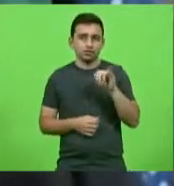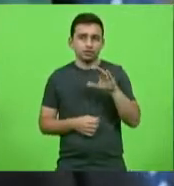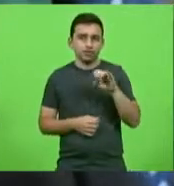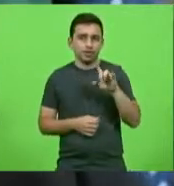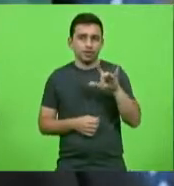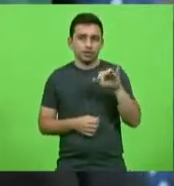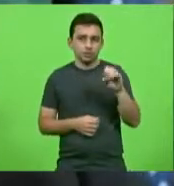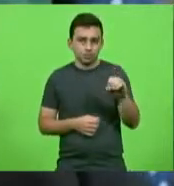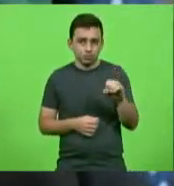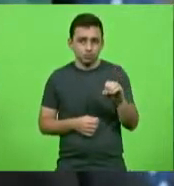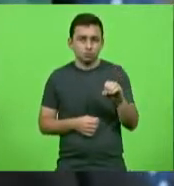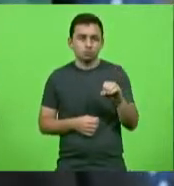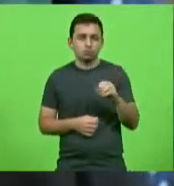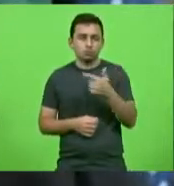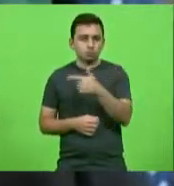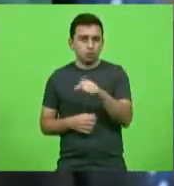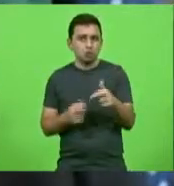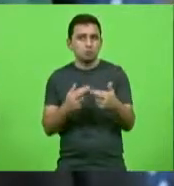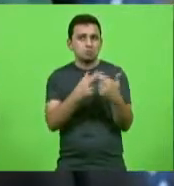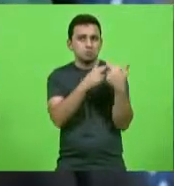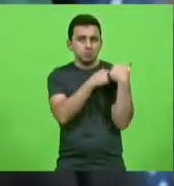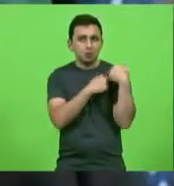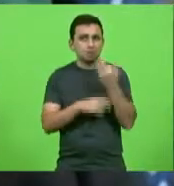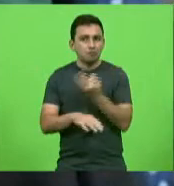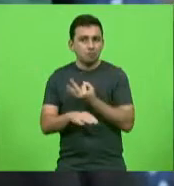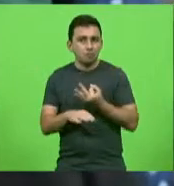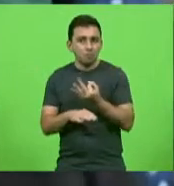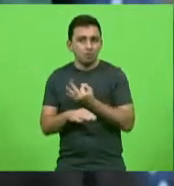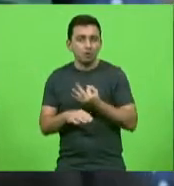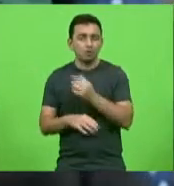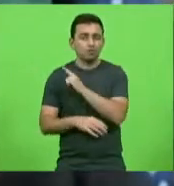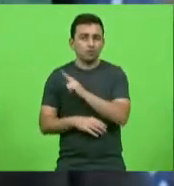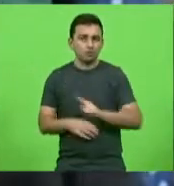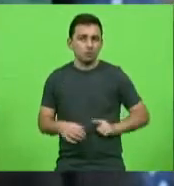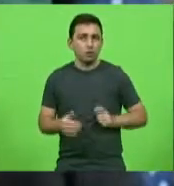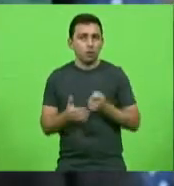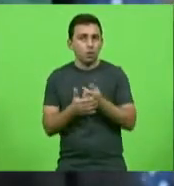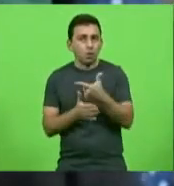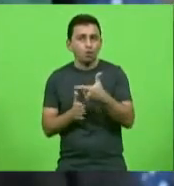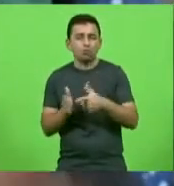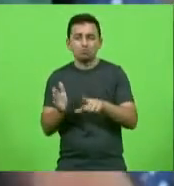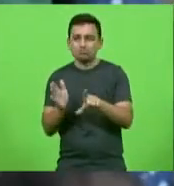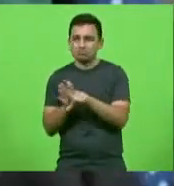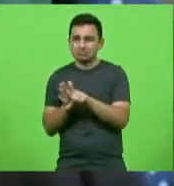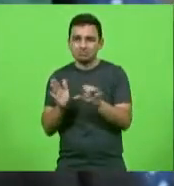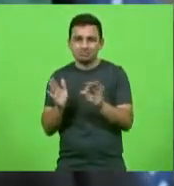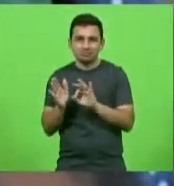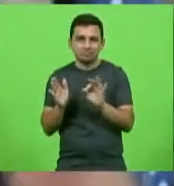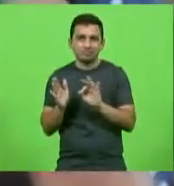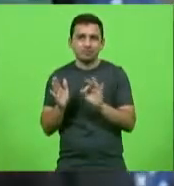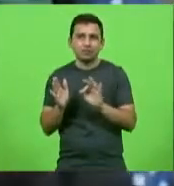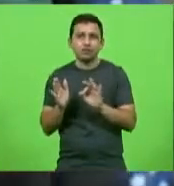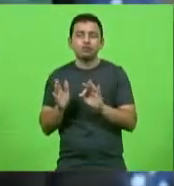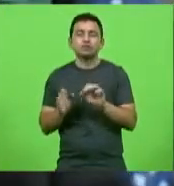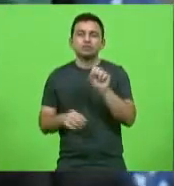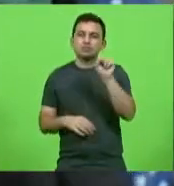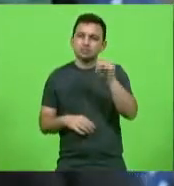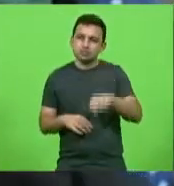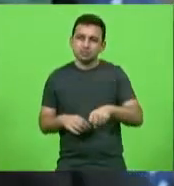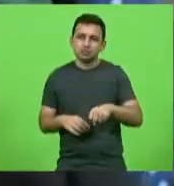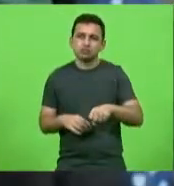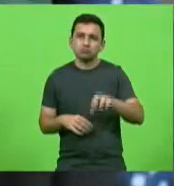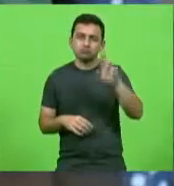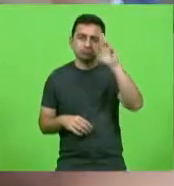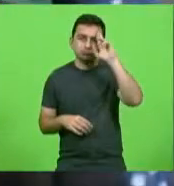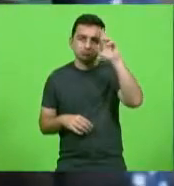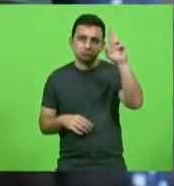Júnior, que não houve responsabilidade formal do governador na compra ilegal dos respiradores, mas sim uma atitude de chefe de